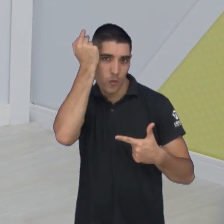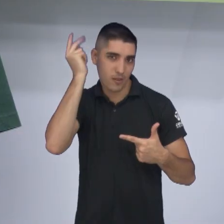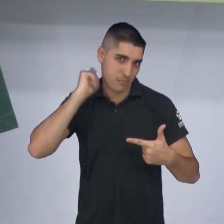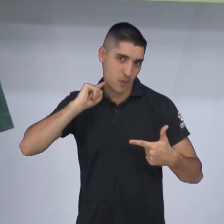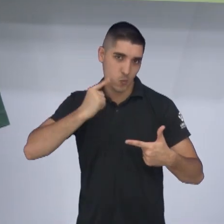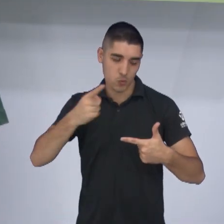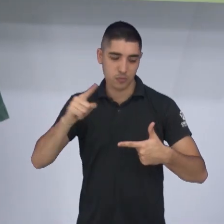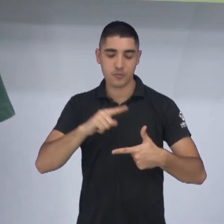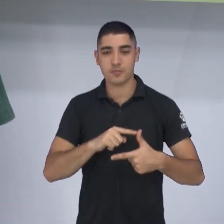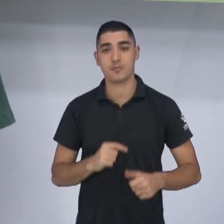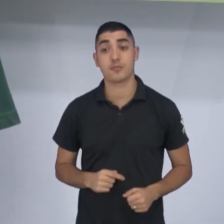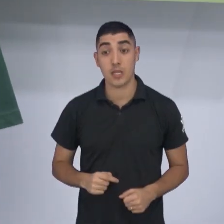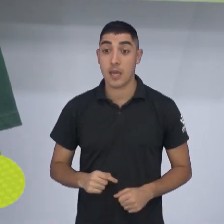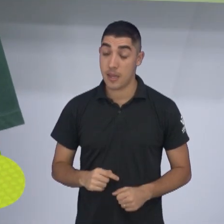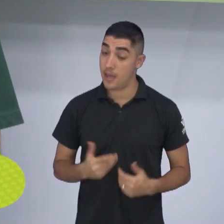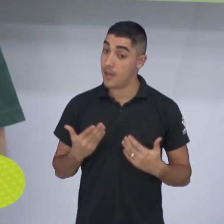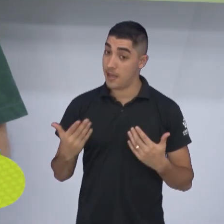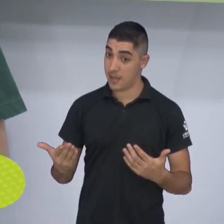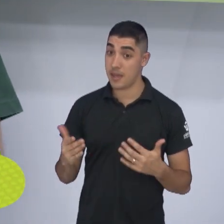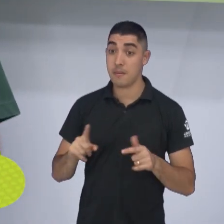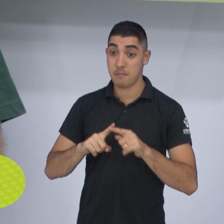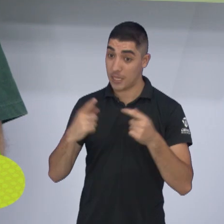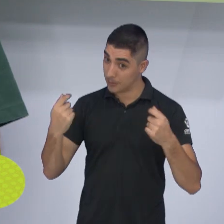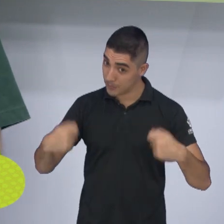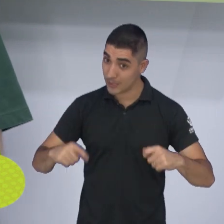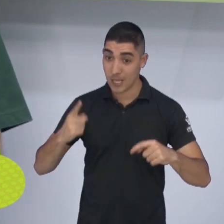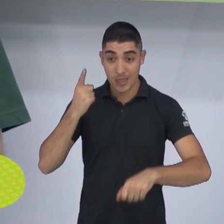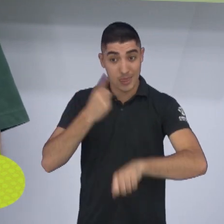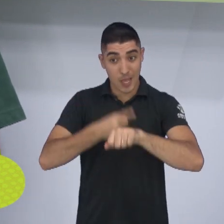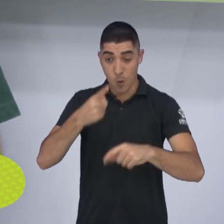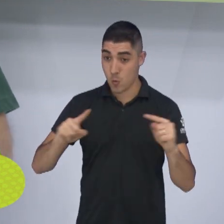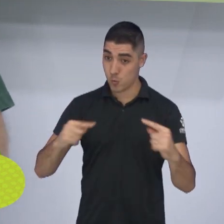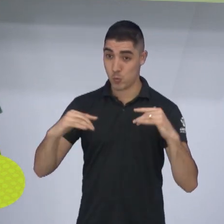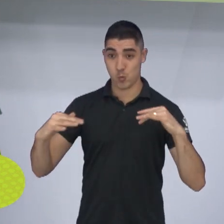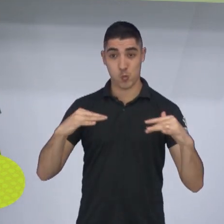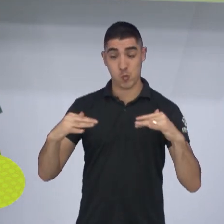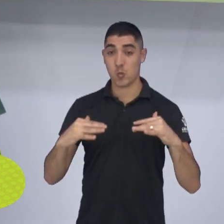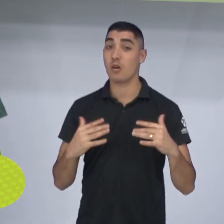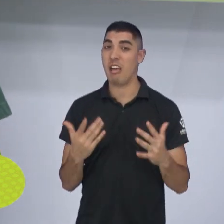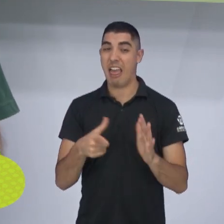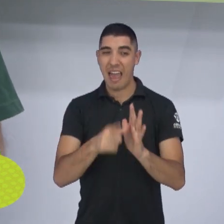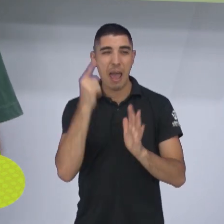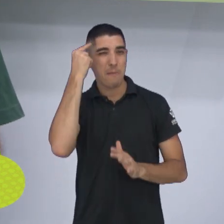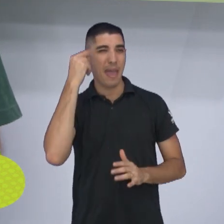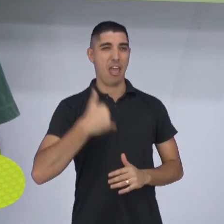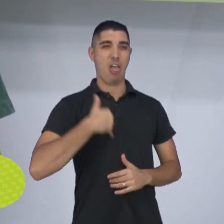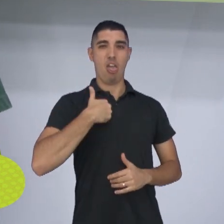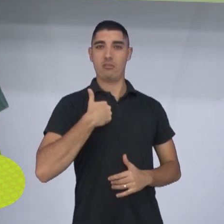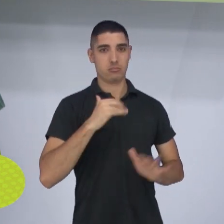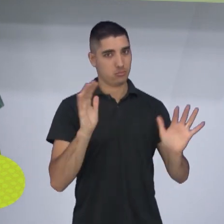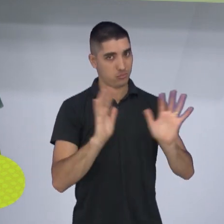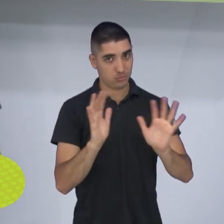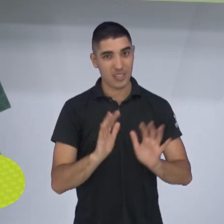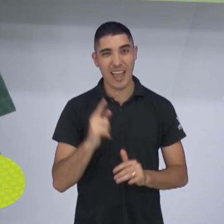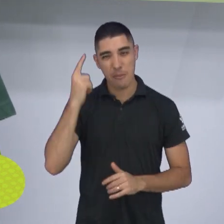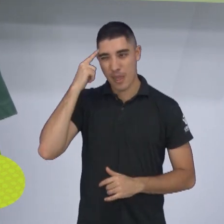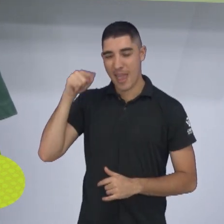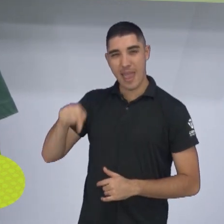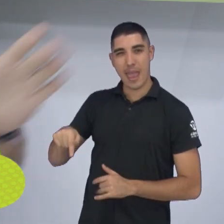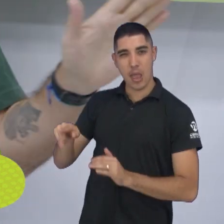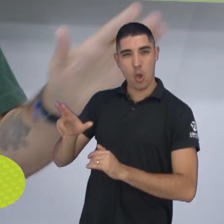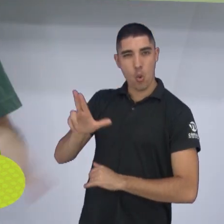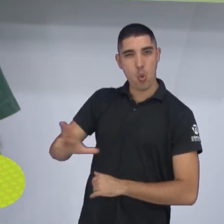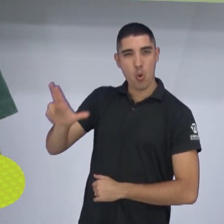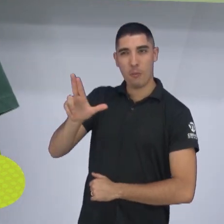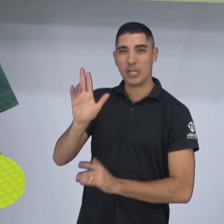Brunão? Mas como a gente sempre fala, né, o jogo é jogado, Lambaria é pescado e quem morre de véspera é peru, então o Monte Carmelo não está morto.